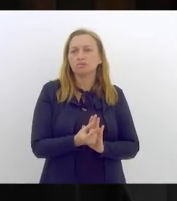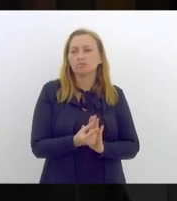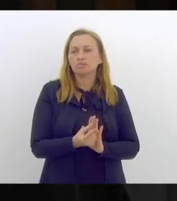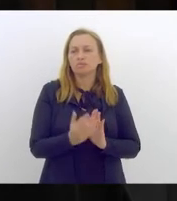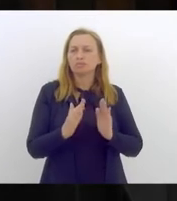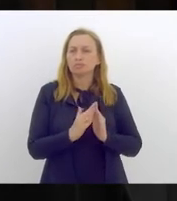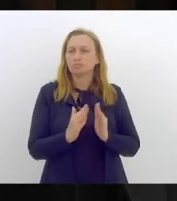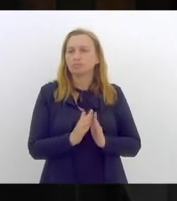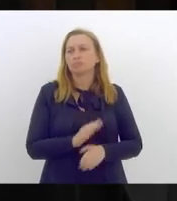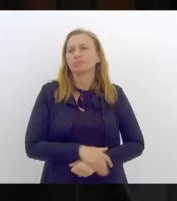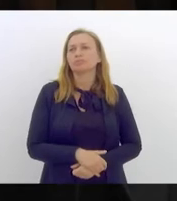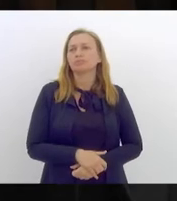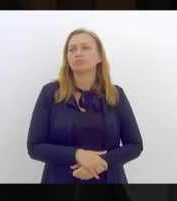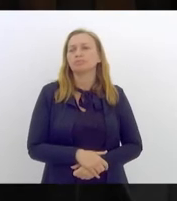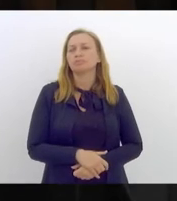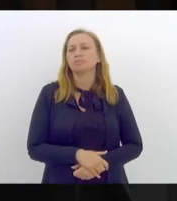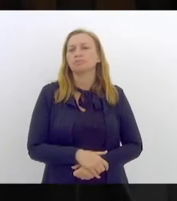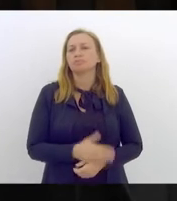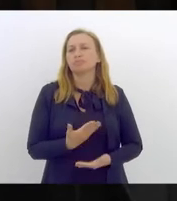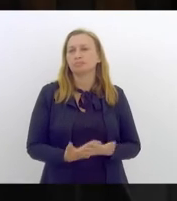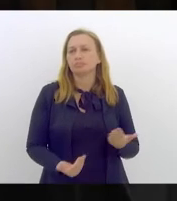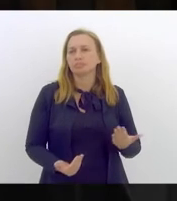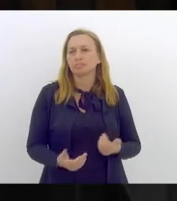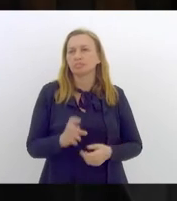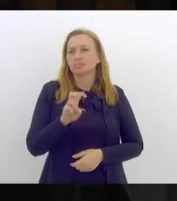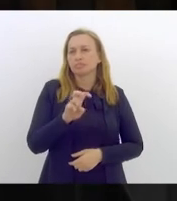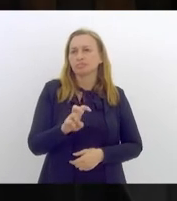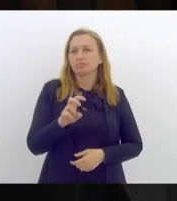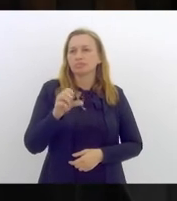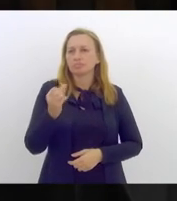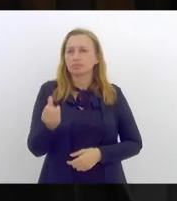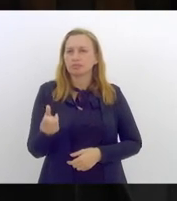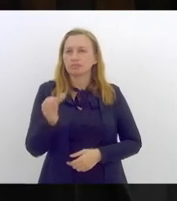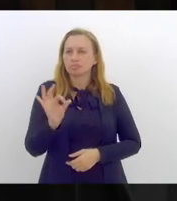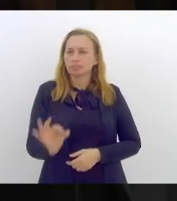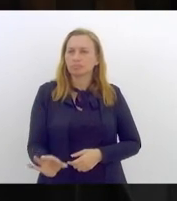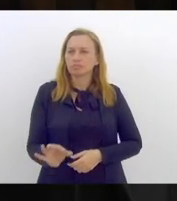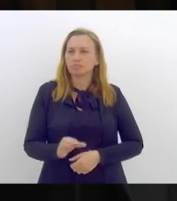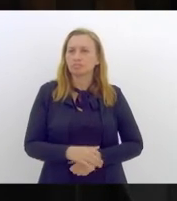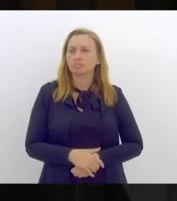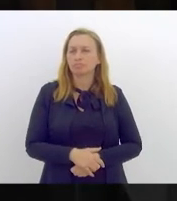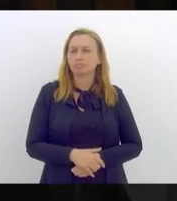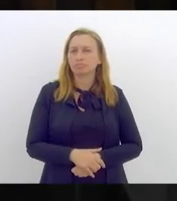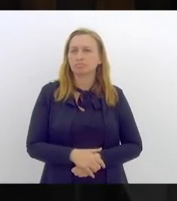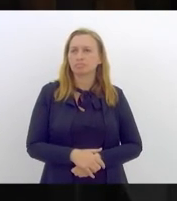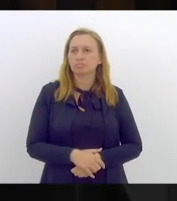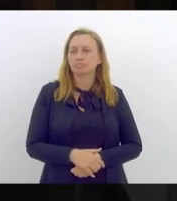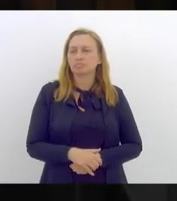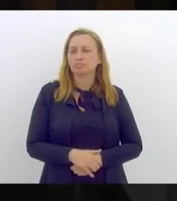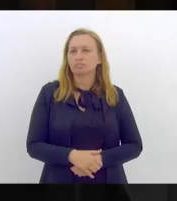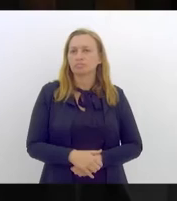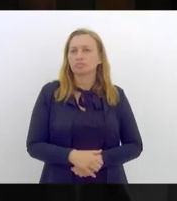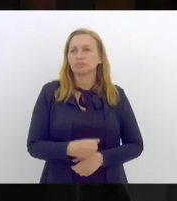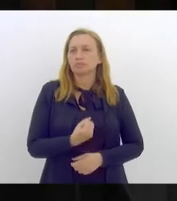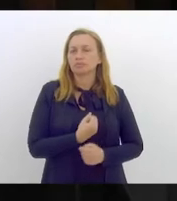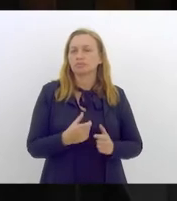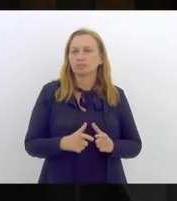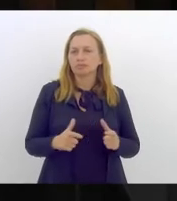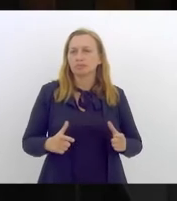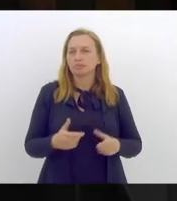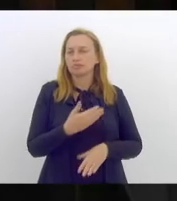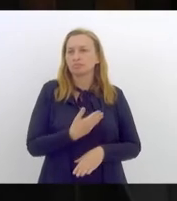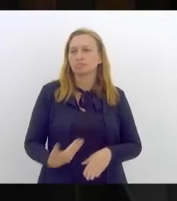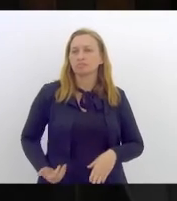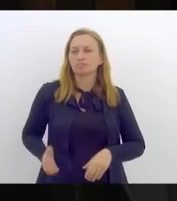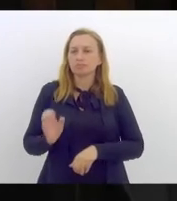Os recursos na habitação têm uma queda de 56%. Boa parte do que o governo do estado anunciou não